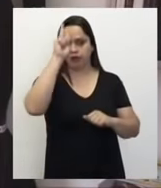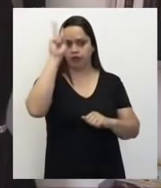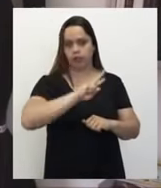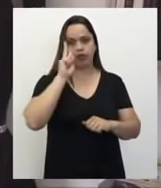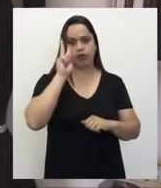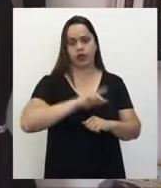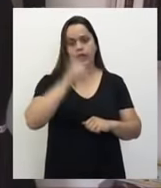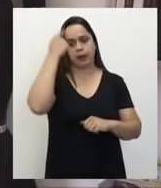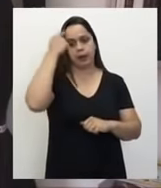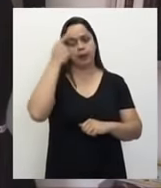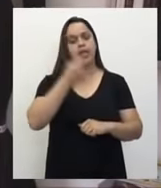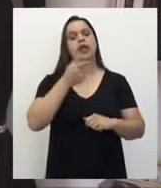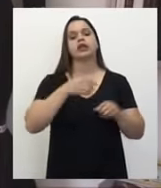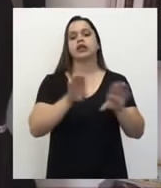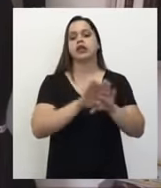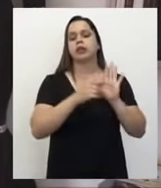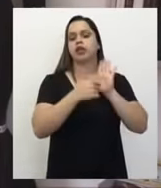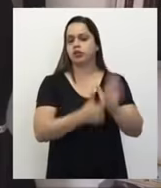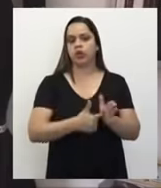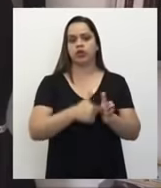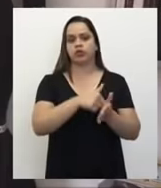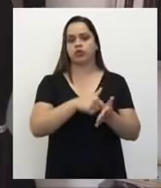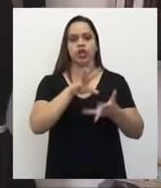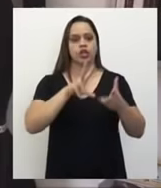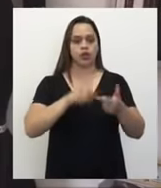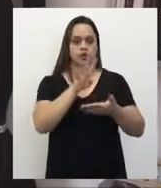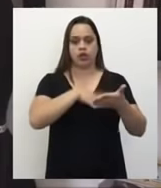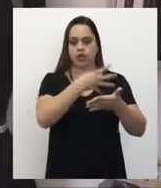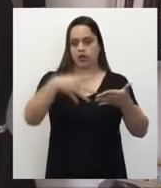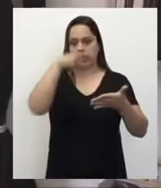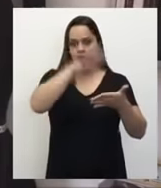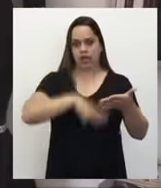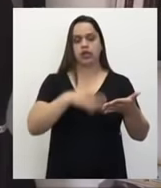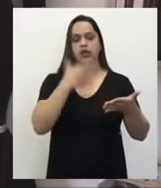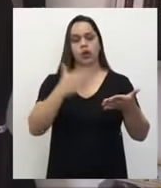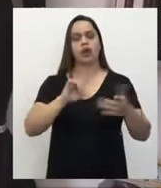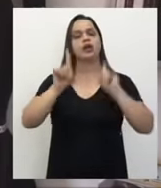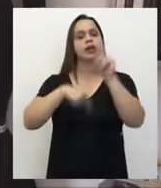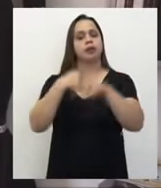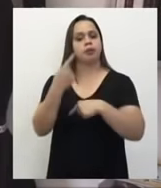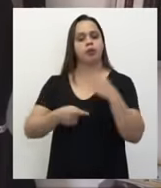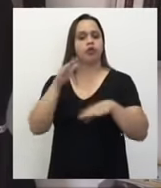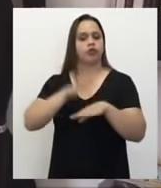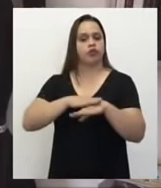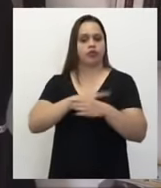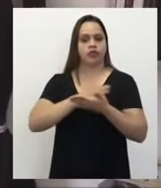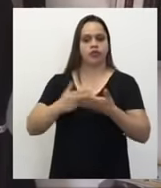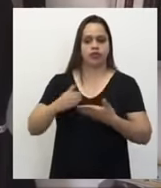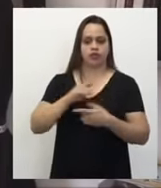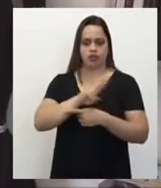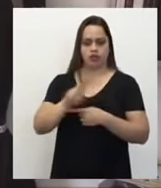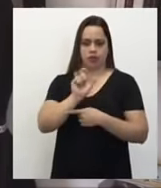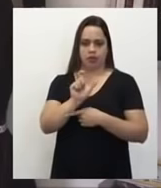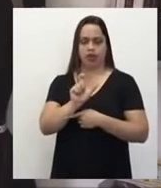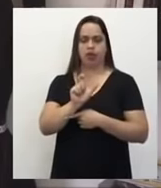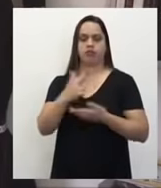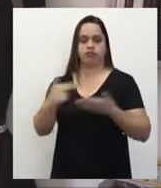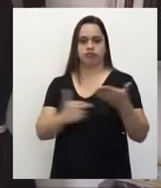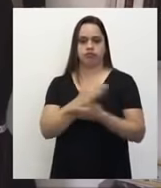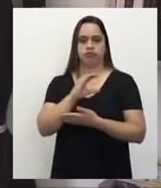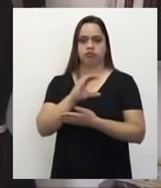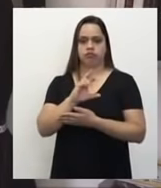gente parte para a cartela de cores, e aí de fato para os croquis. Após essa aprovação dos croquis, aqui começa